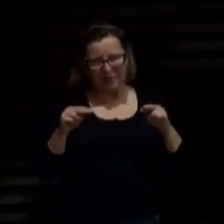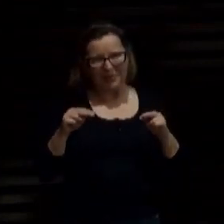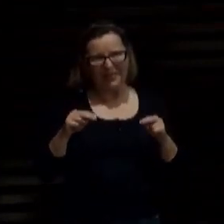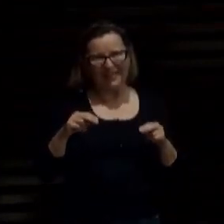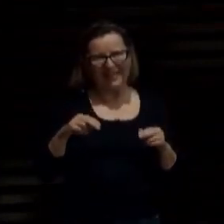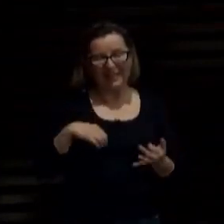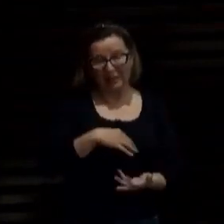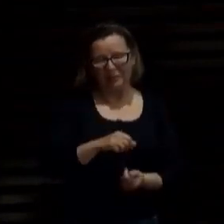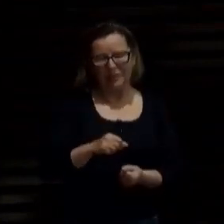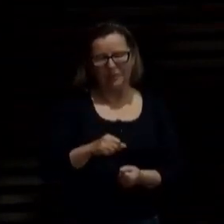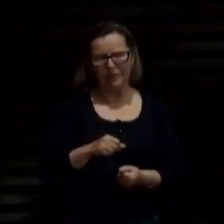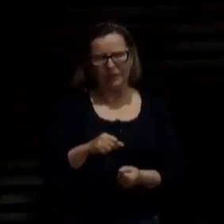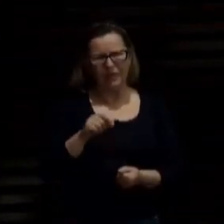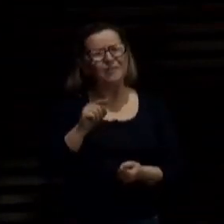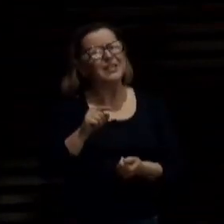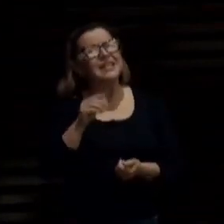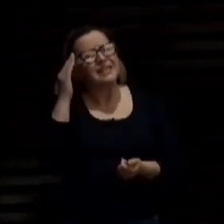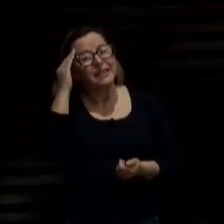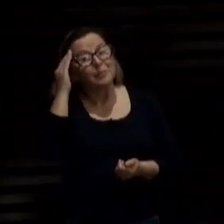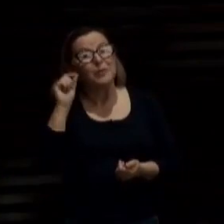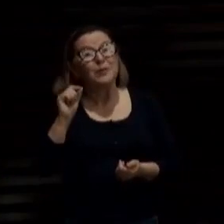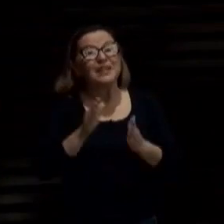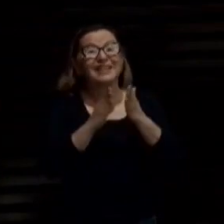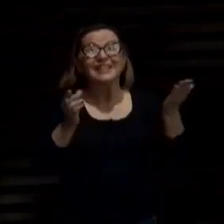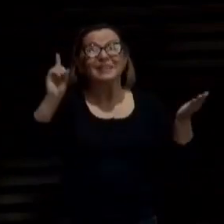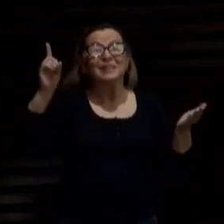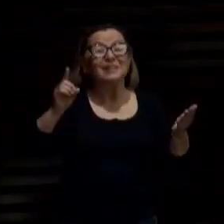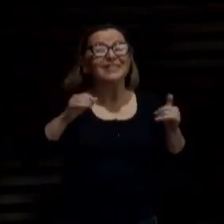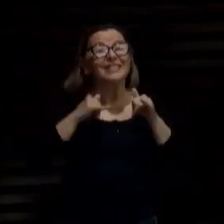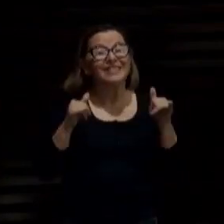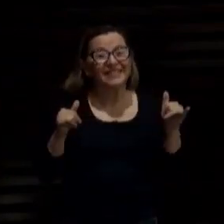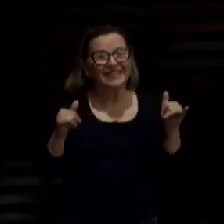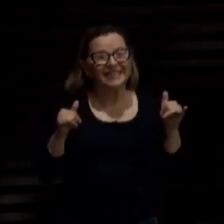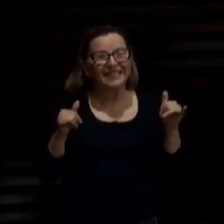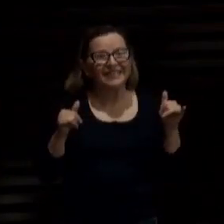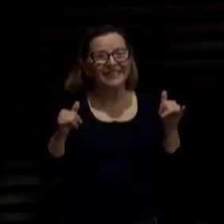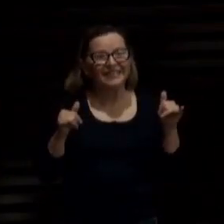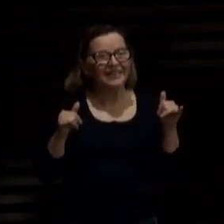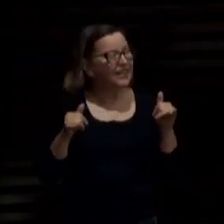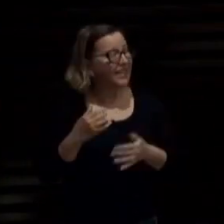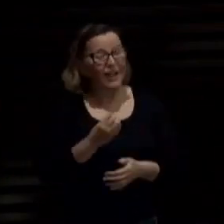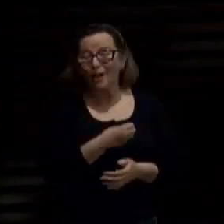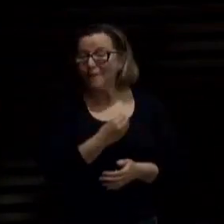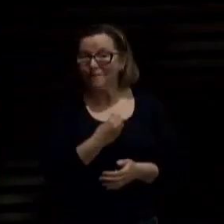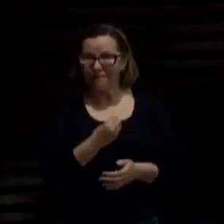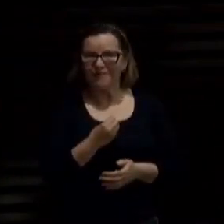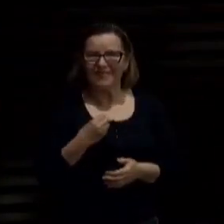você sabe o que a Bíblia diz? A Bíblia diz: não andeis ansiosos,